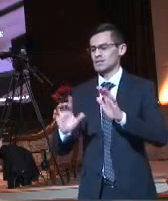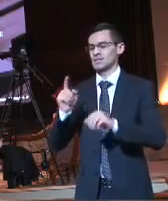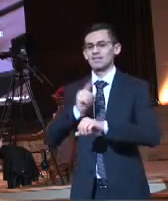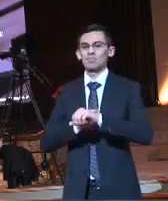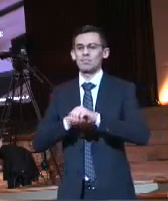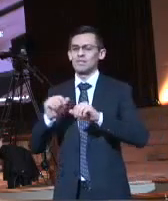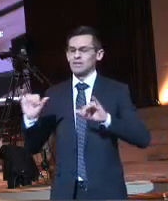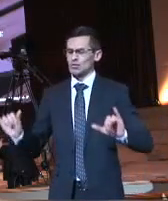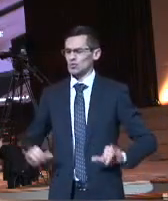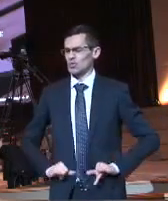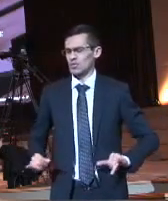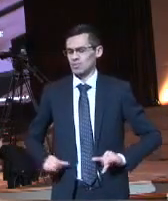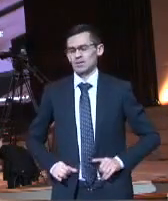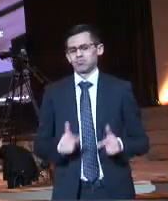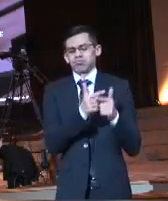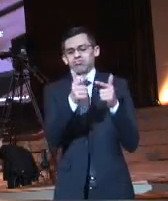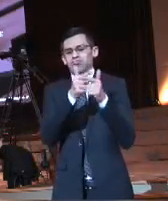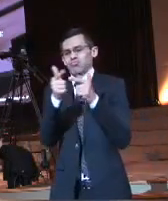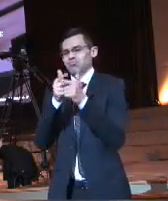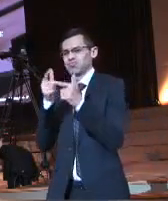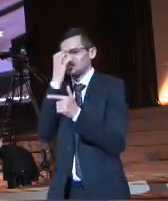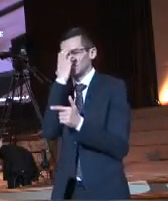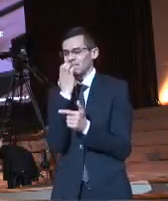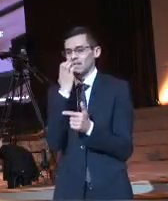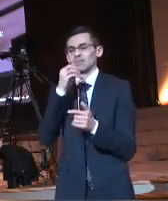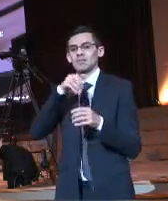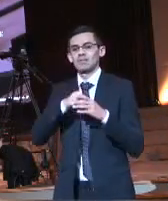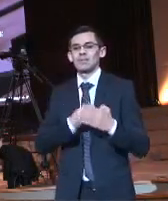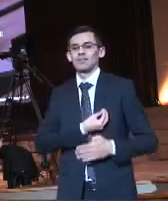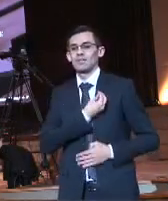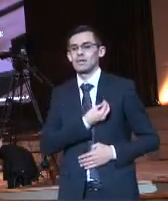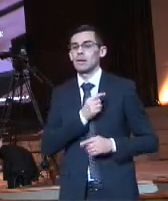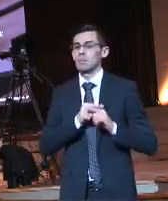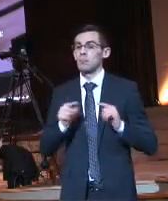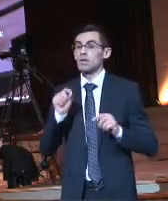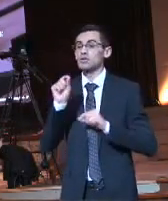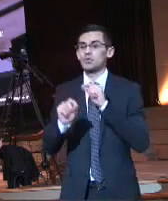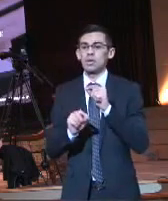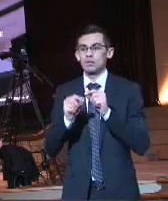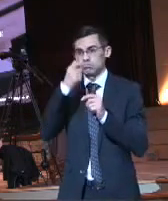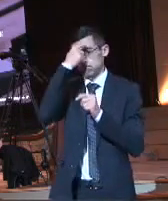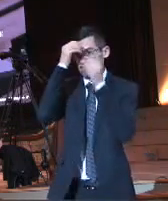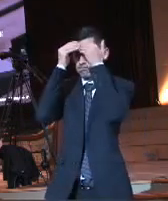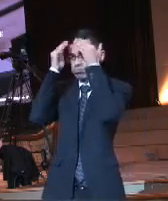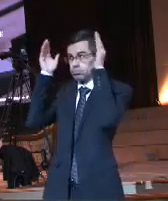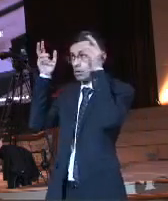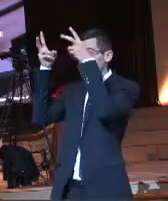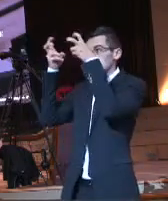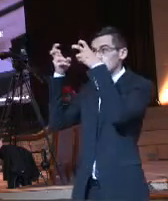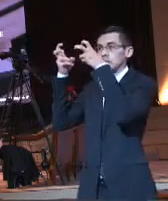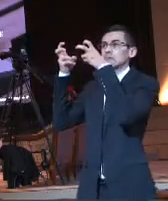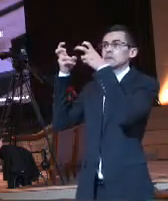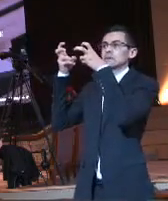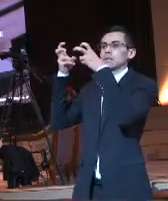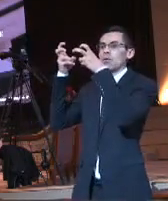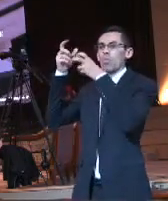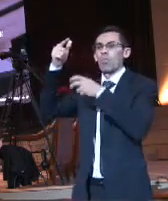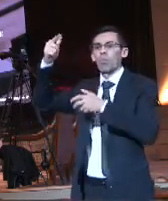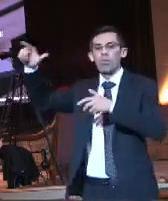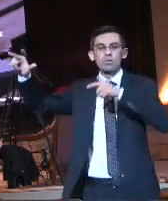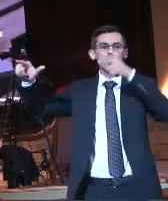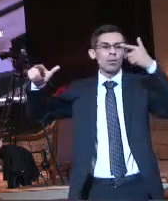Não sei se já aconteceu isso com você. E essa luta abre a nossa mente para perceber outras